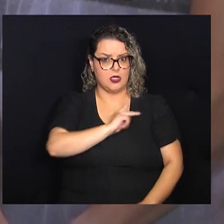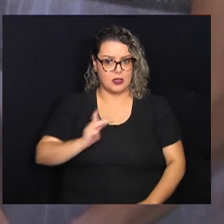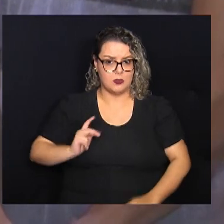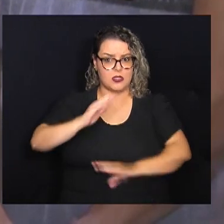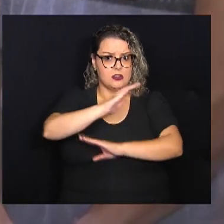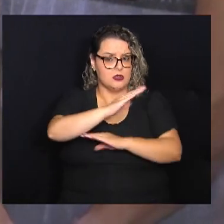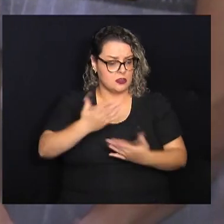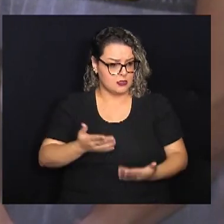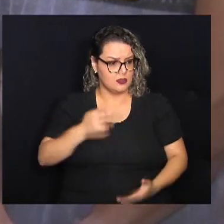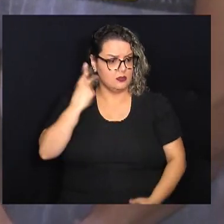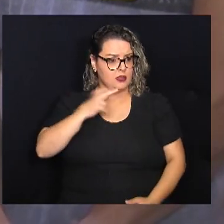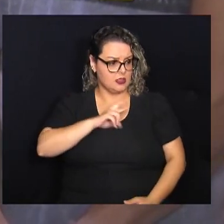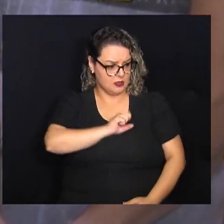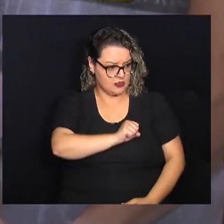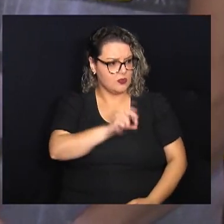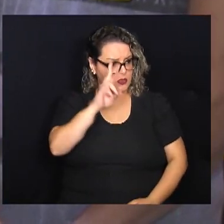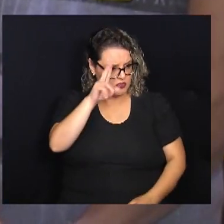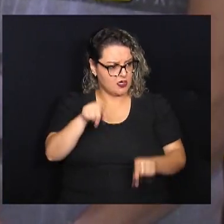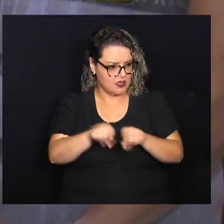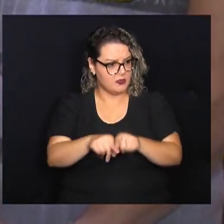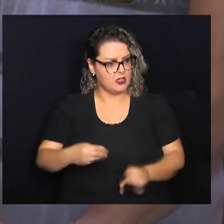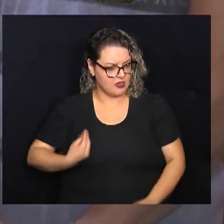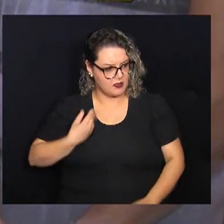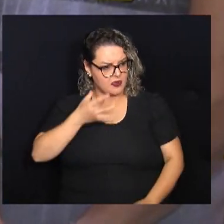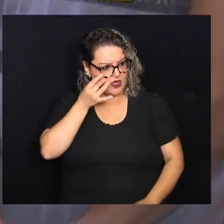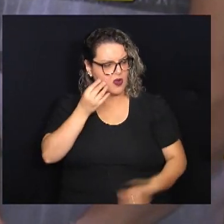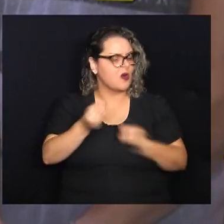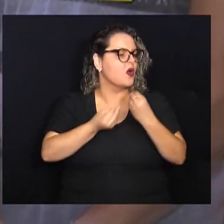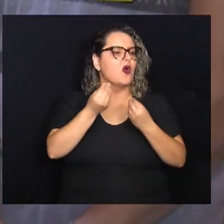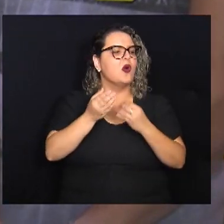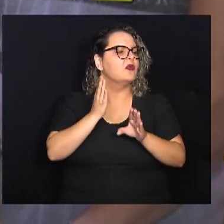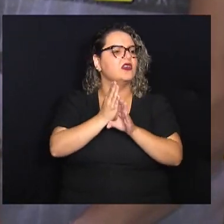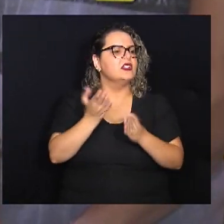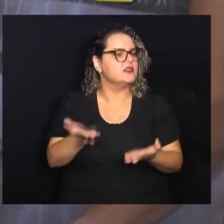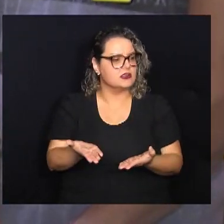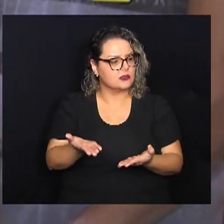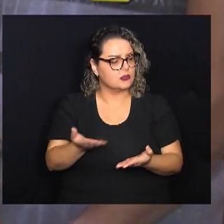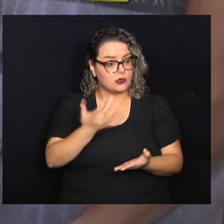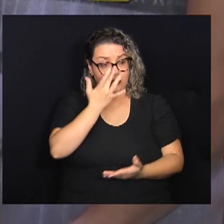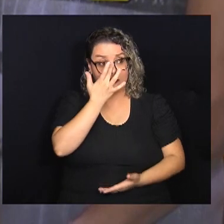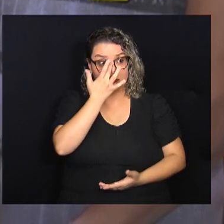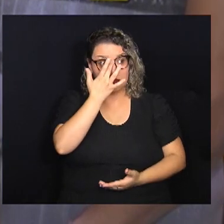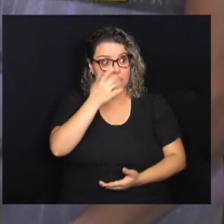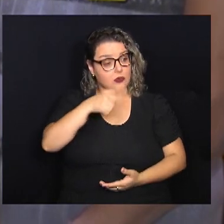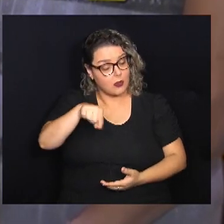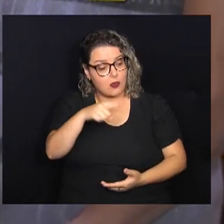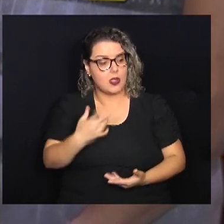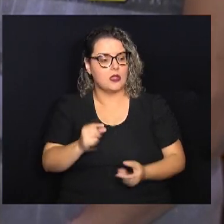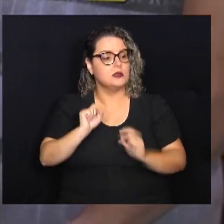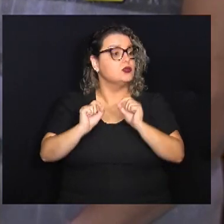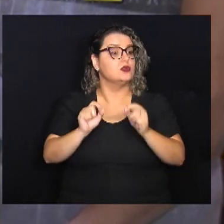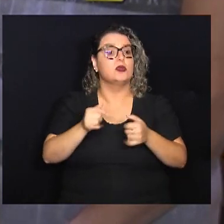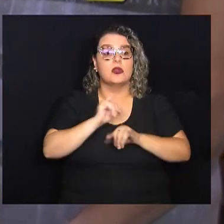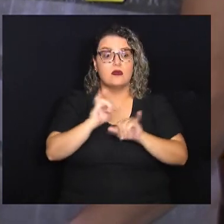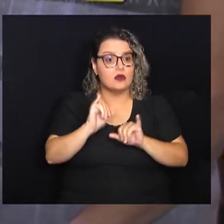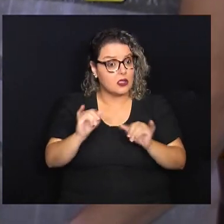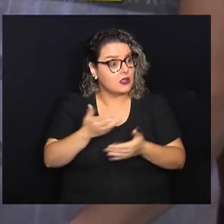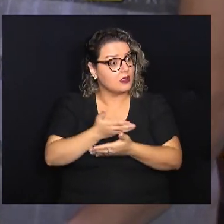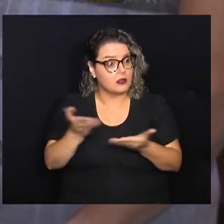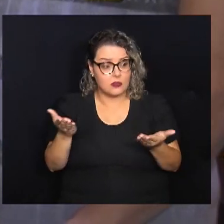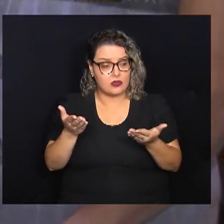casa, o vereador Luiz Rossini, o senhor também estava presente. Como foi esse encontro, com eles? O que eles passaram para